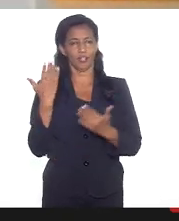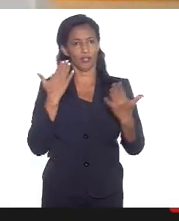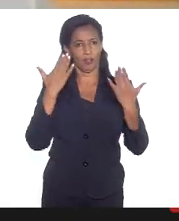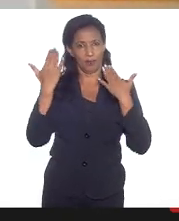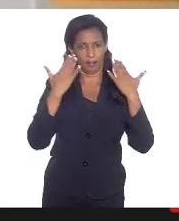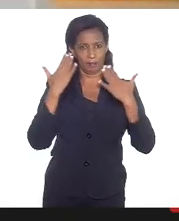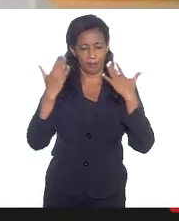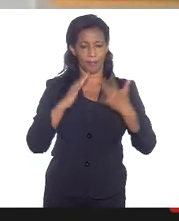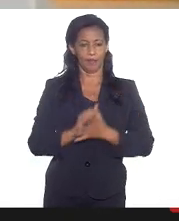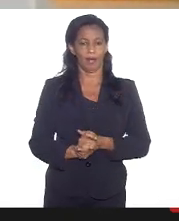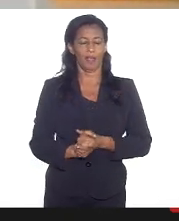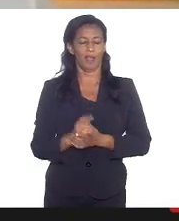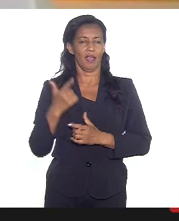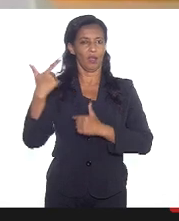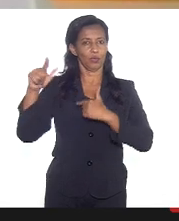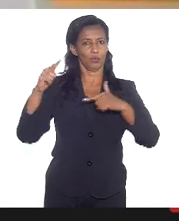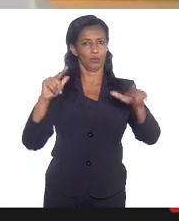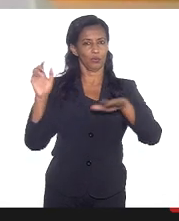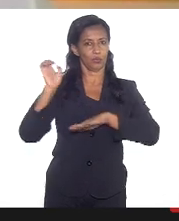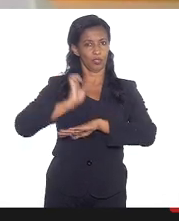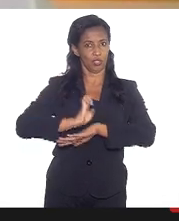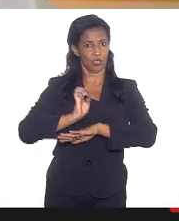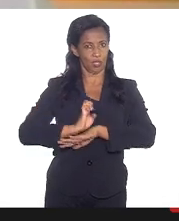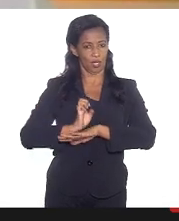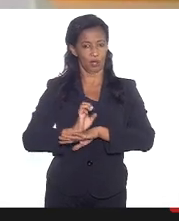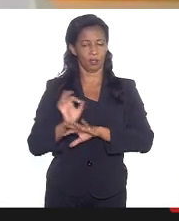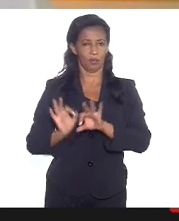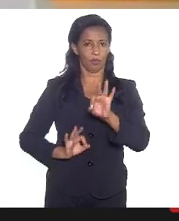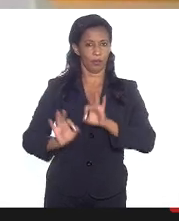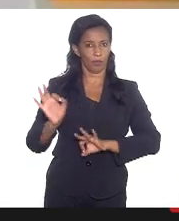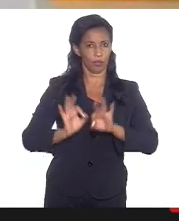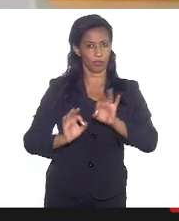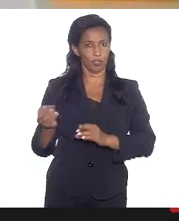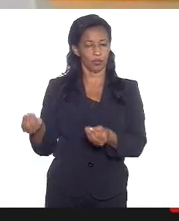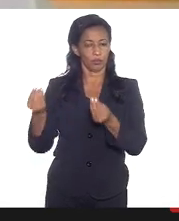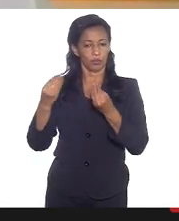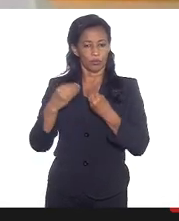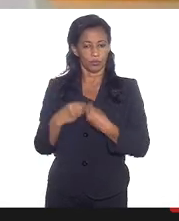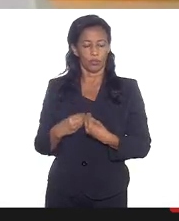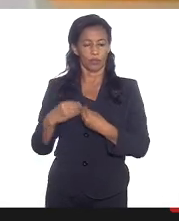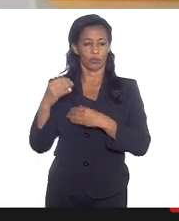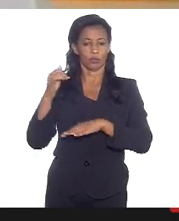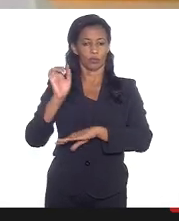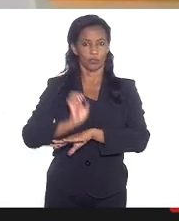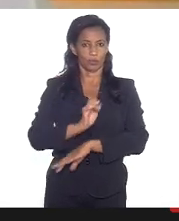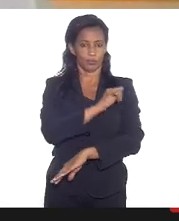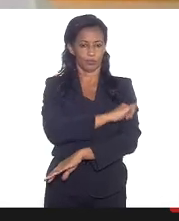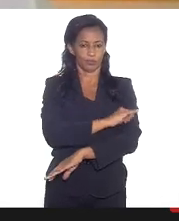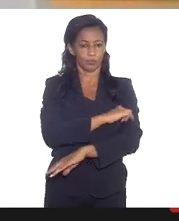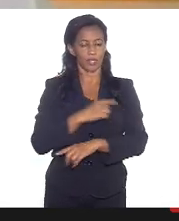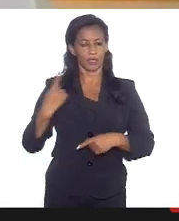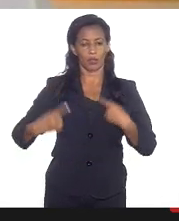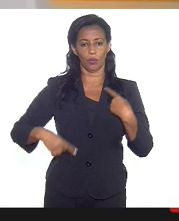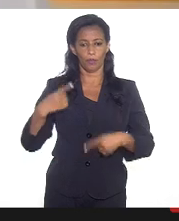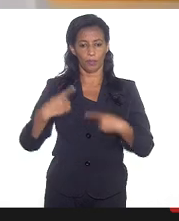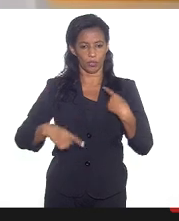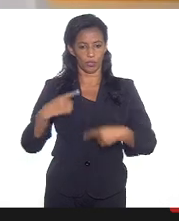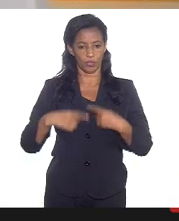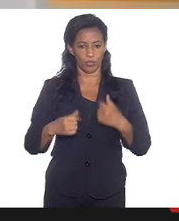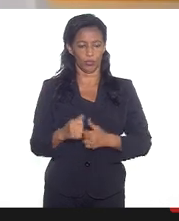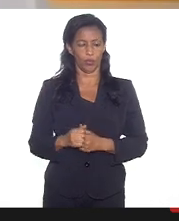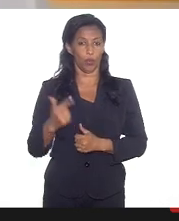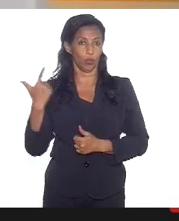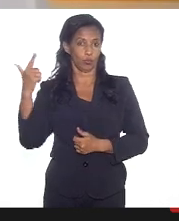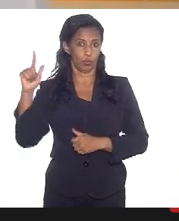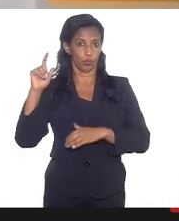equiparada aos outros estados, e, portanto, os projetos no próximo leilão, os projetos do Rio de Janeiro, serão competitivos com um